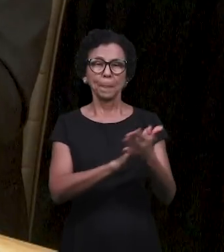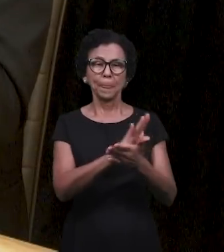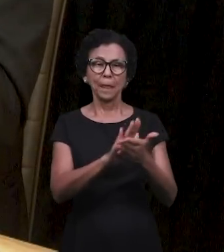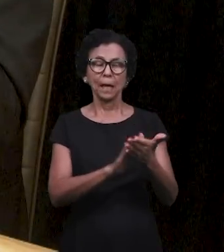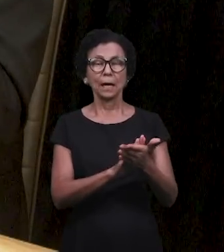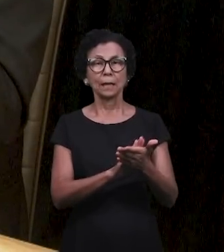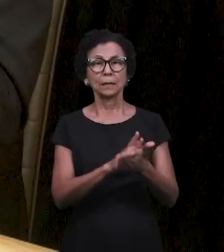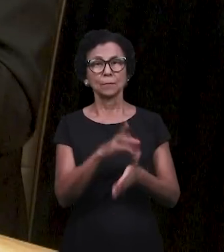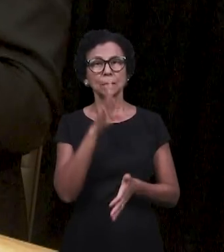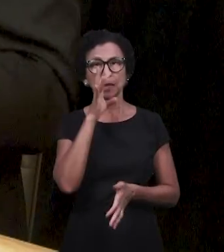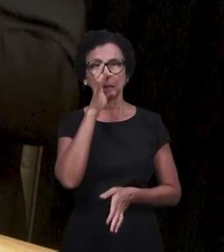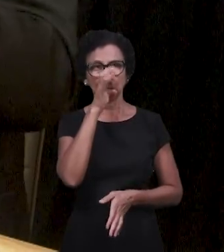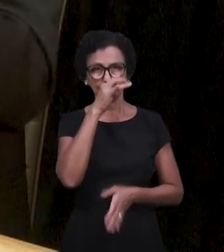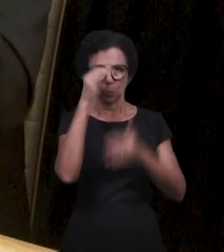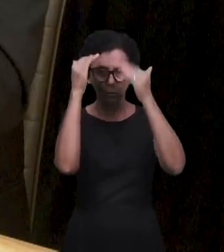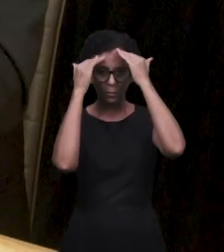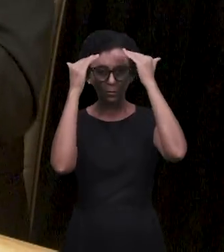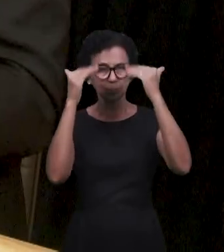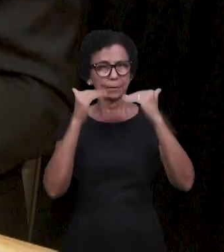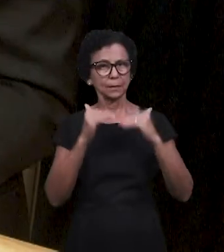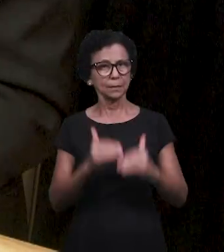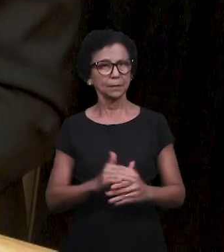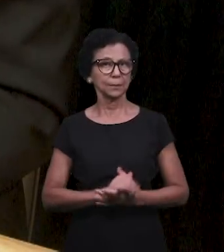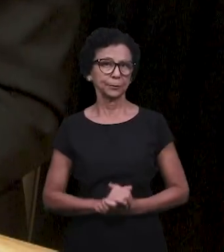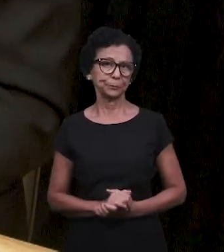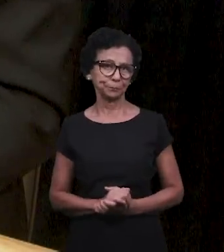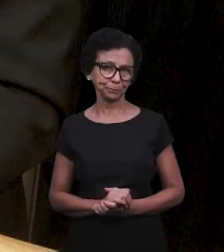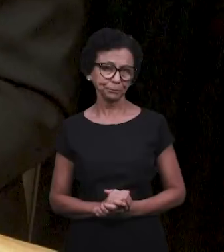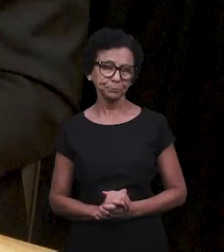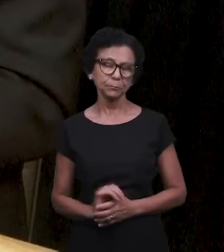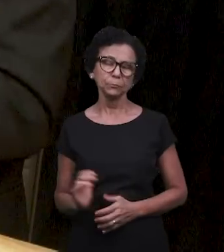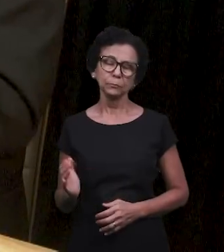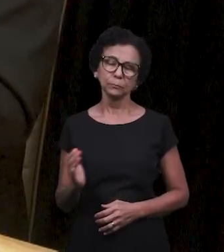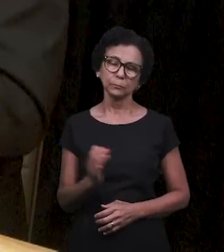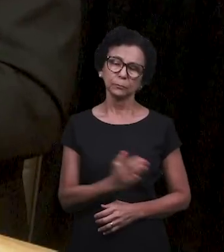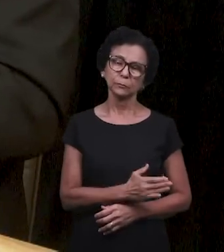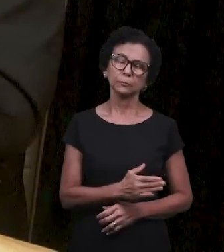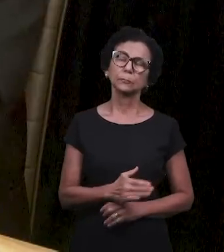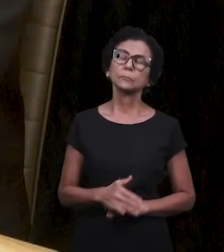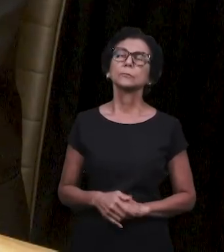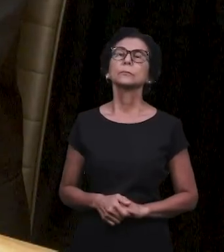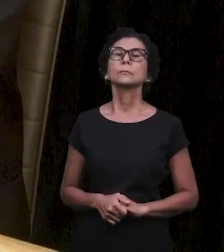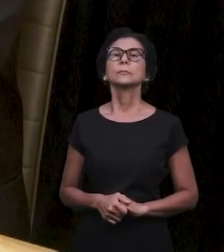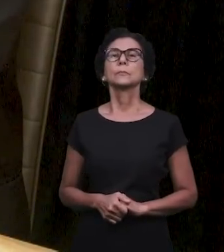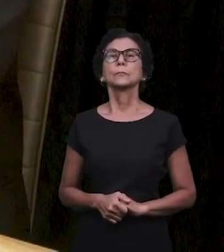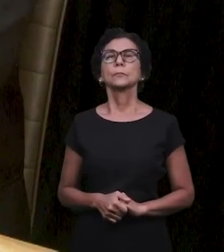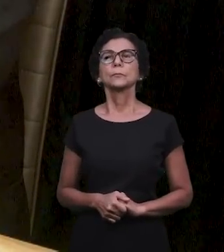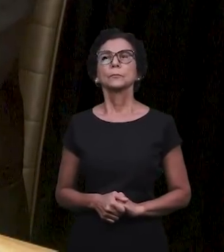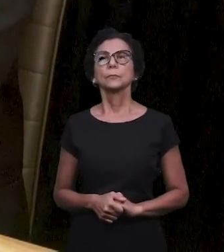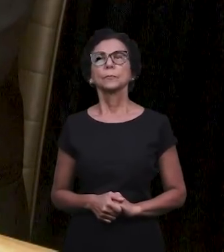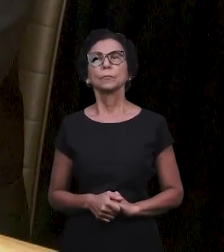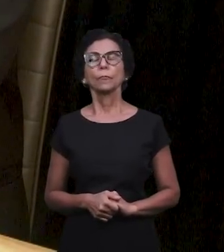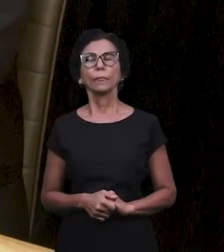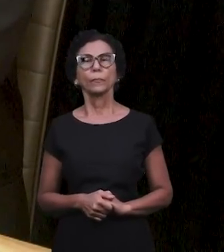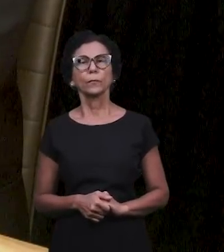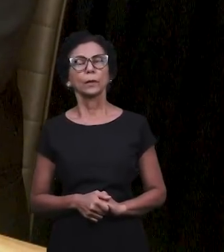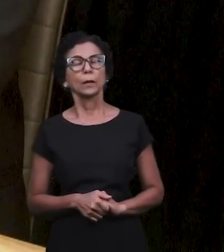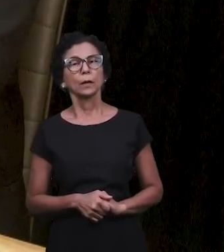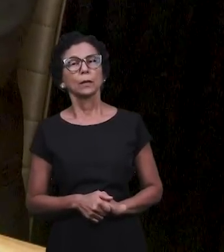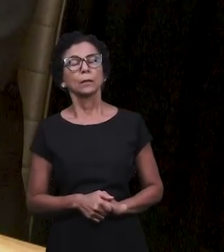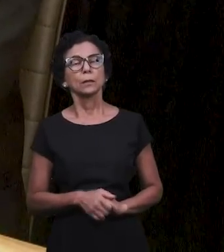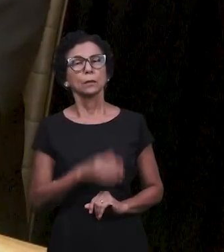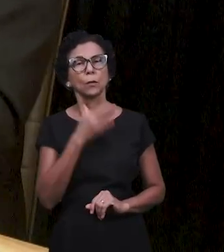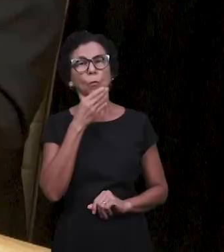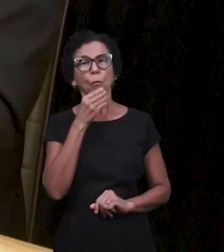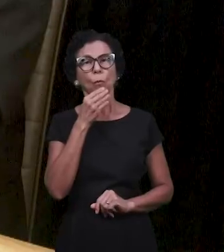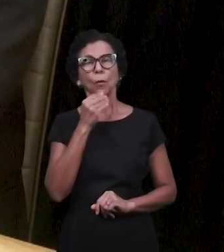herança que foi transmitida. Essa herança que um dia nós recebemos, que Esaú rejeitou. Uhum. Esaú rejeitou. Não foi o